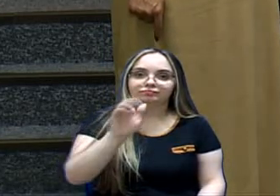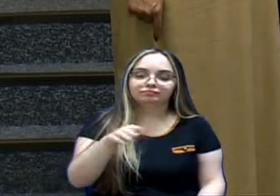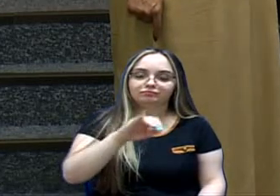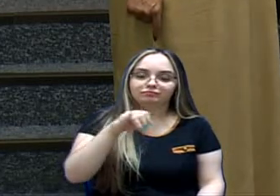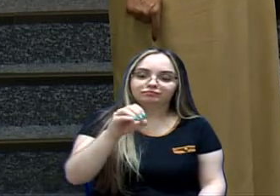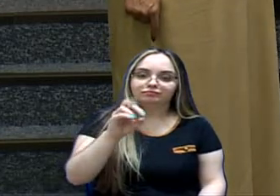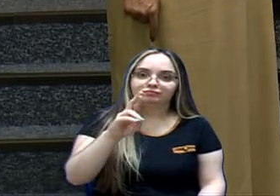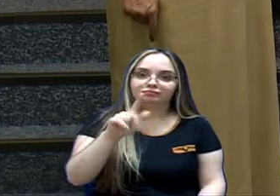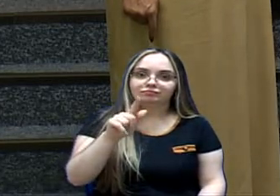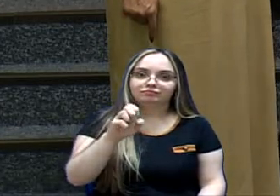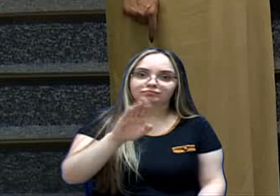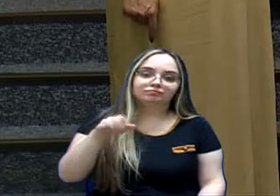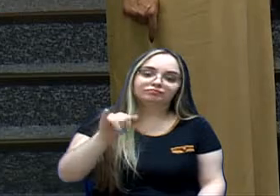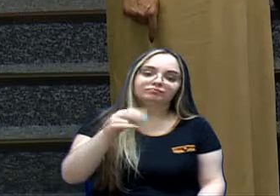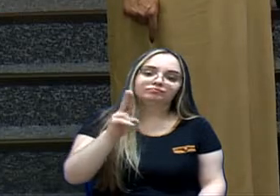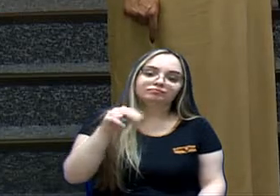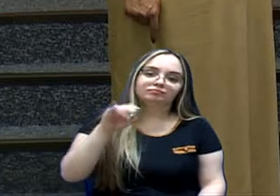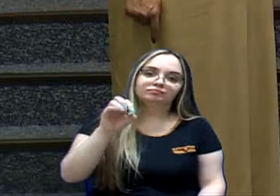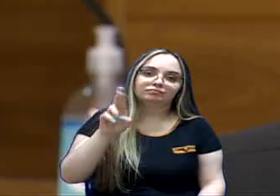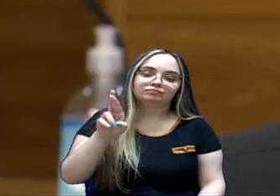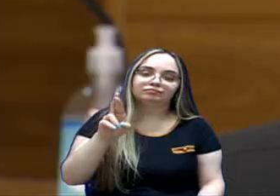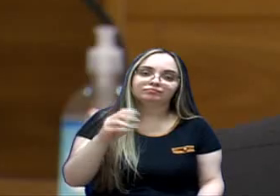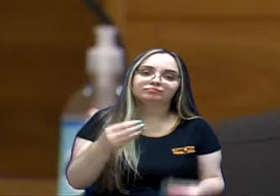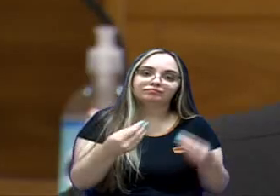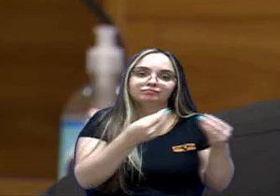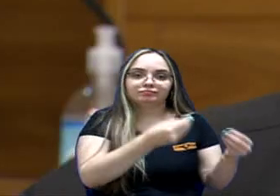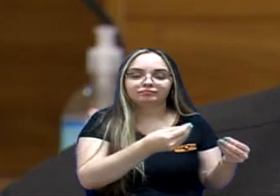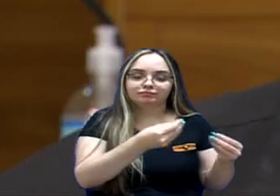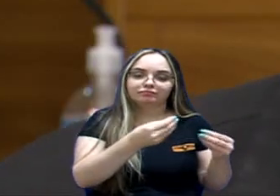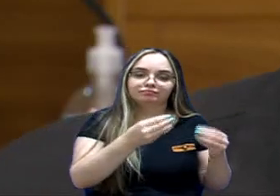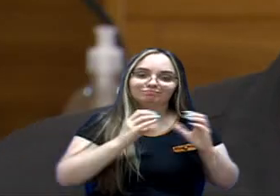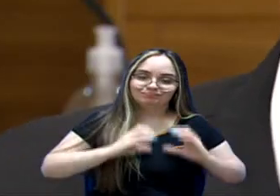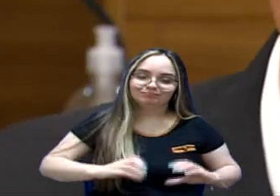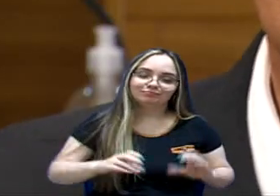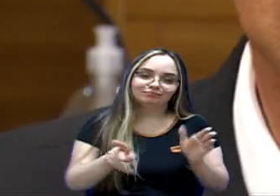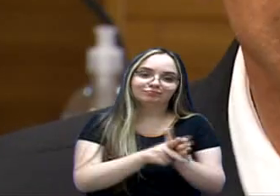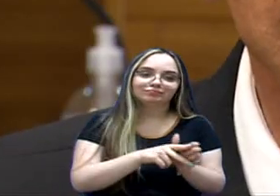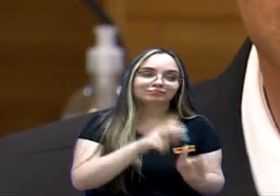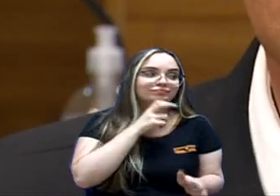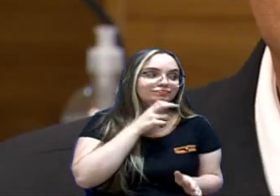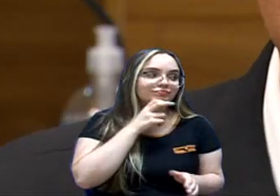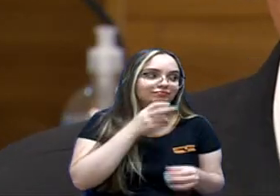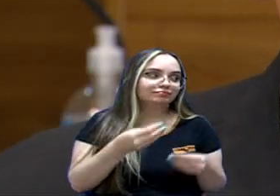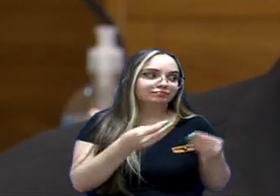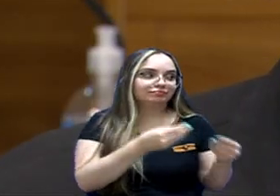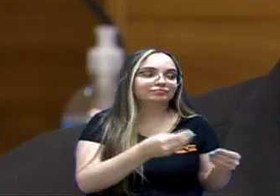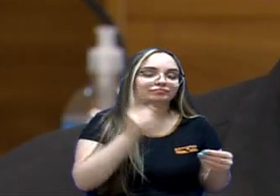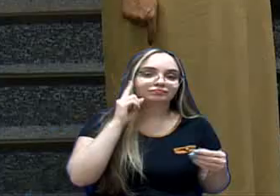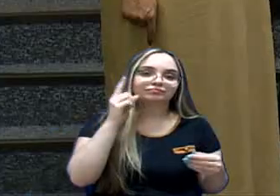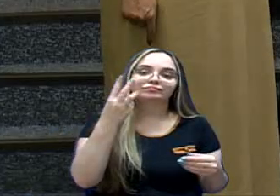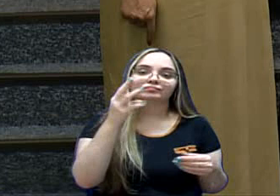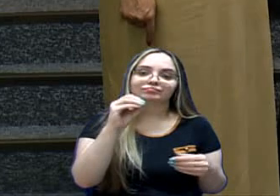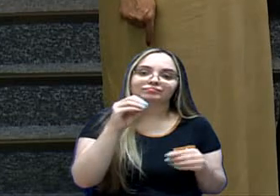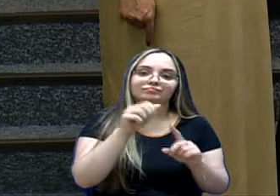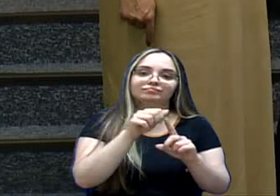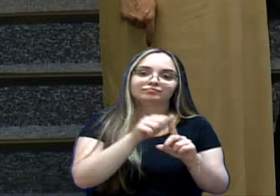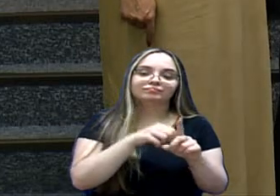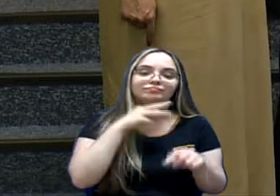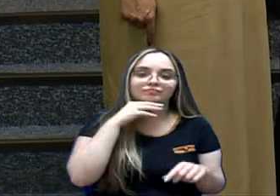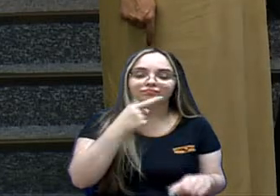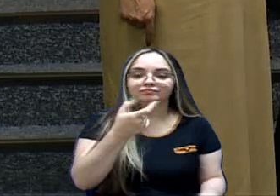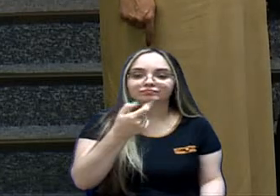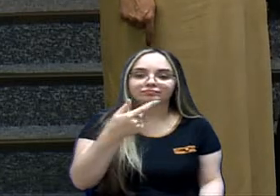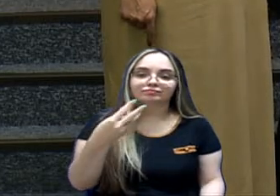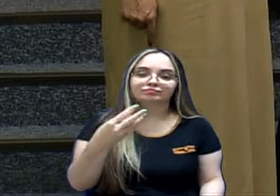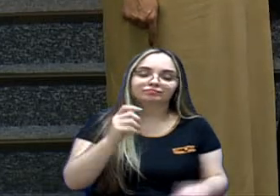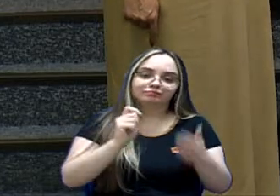sorocabano, pelos relevantes serviços prestados a Sorocaba. Sorocaba, 30 de março de 2023,